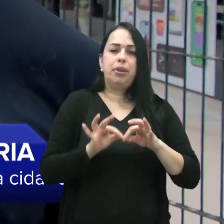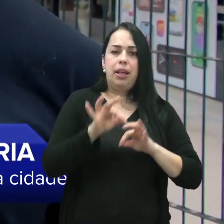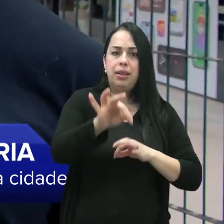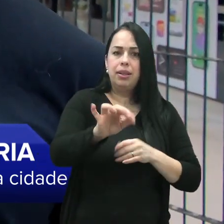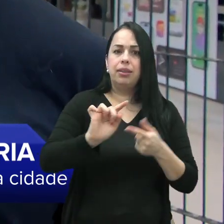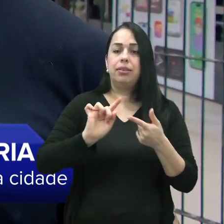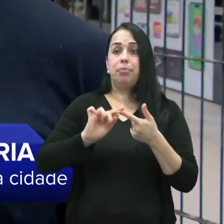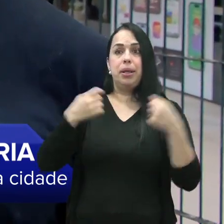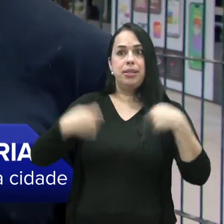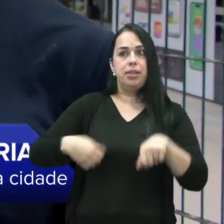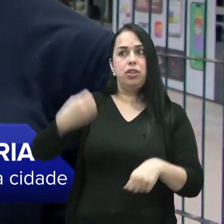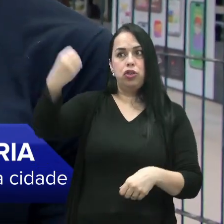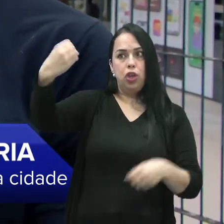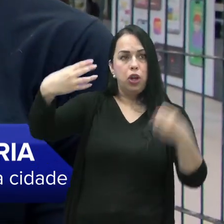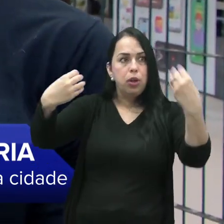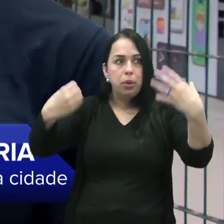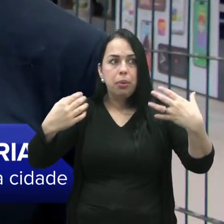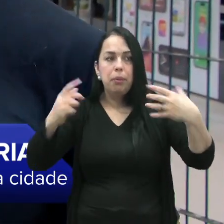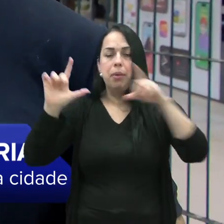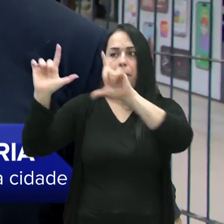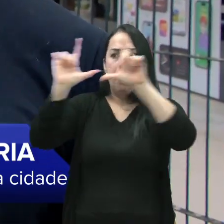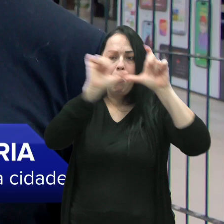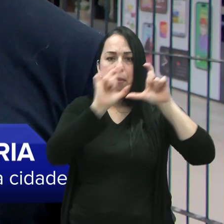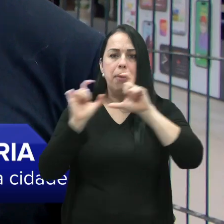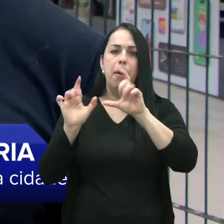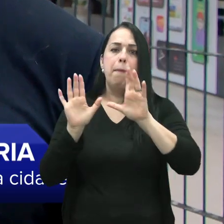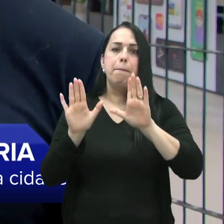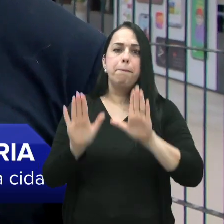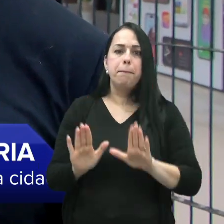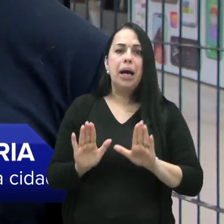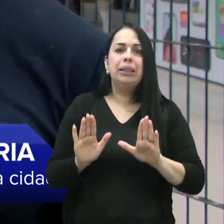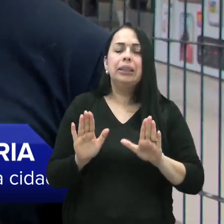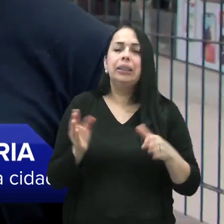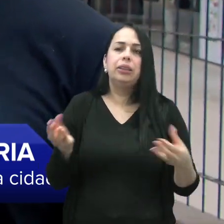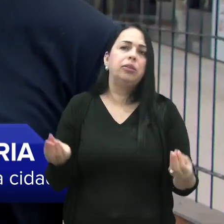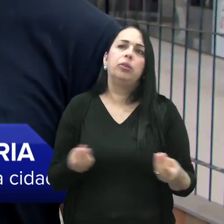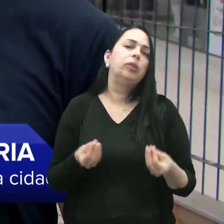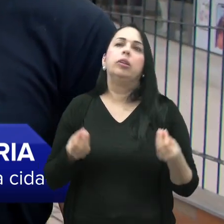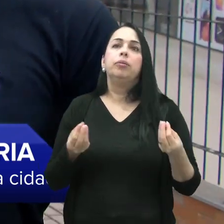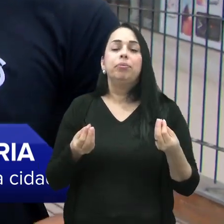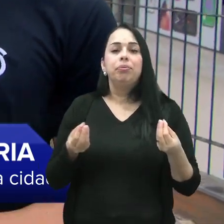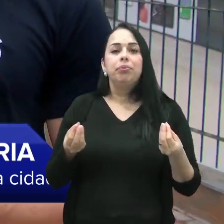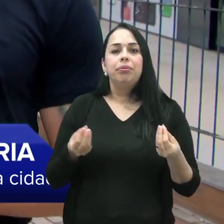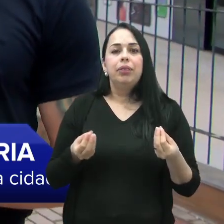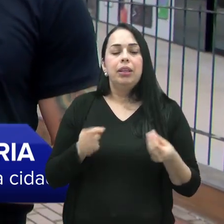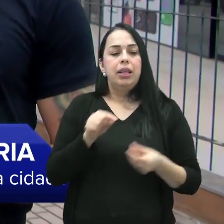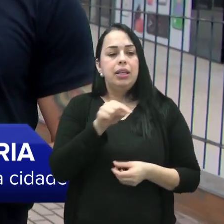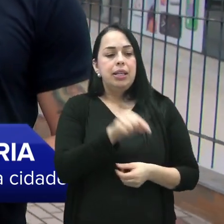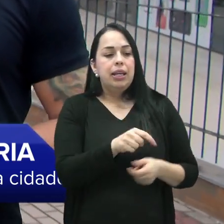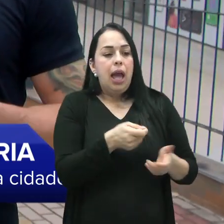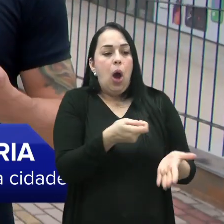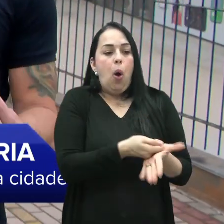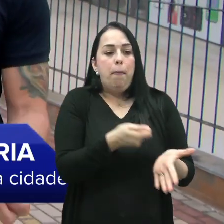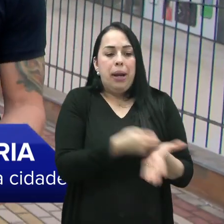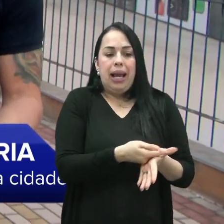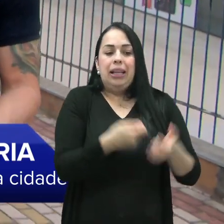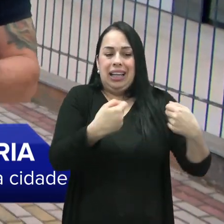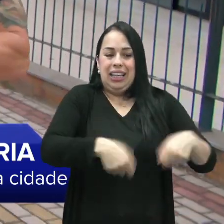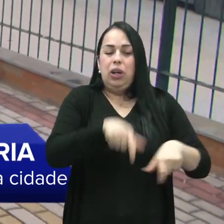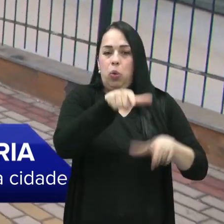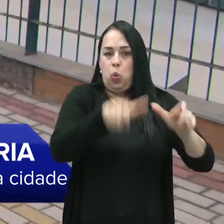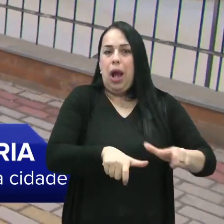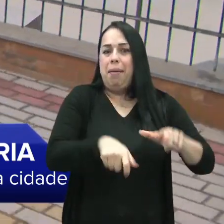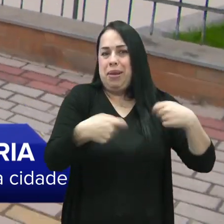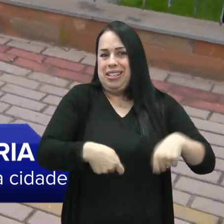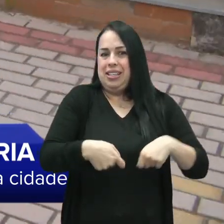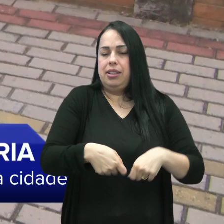padrão de sinalização, isso é previsto nos manuais. Agora, não existe um critério para determinar se uma via é obrigatória ou não ter ciclovia.